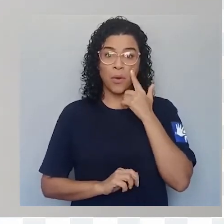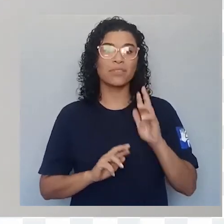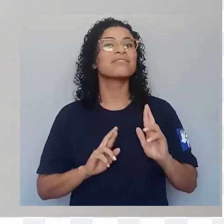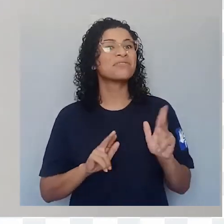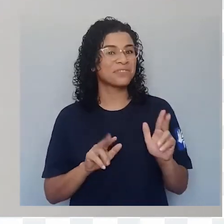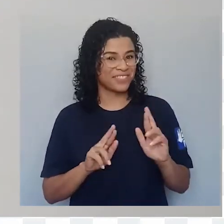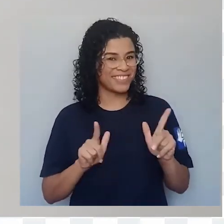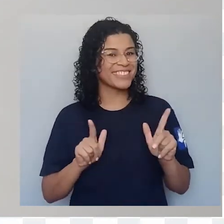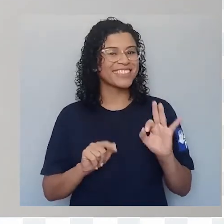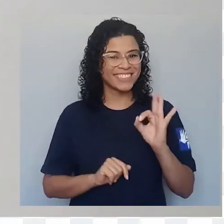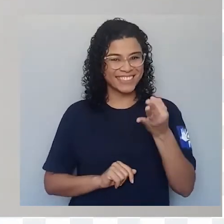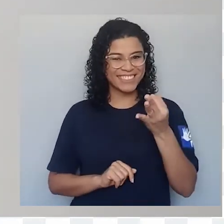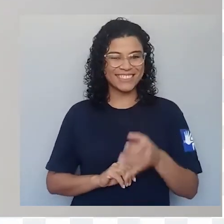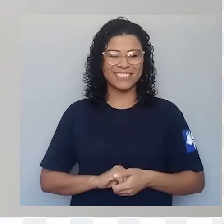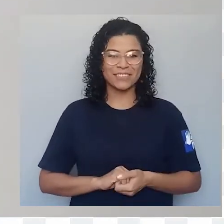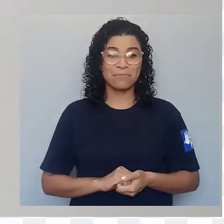Olha como fica diferente.